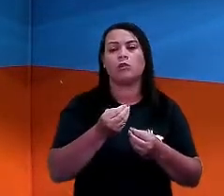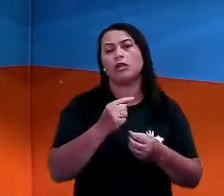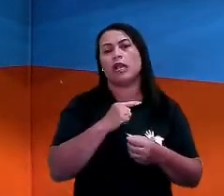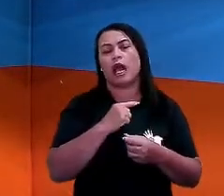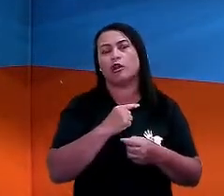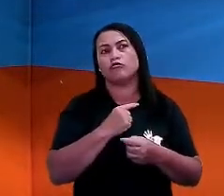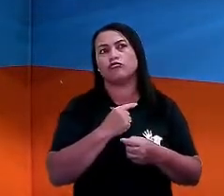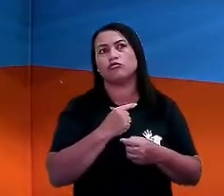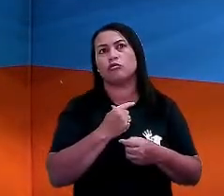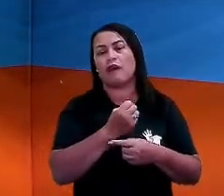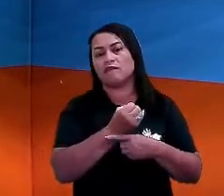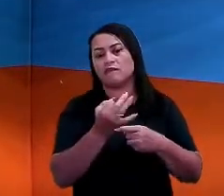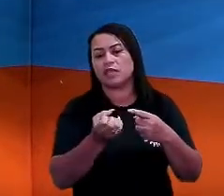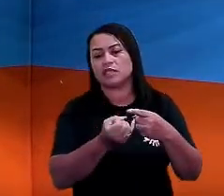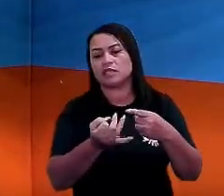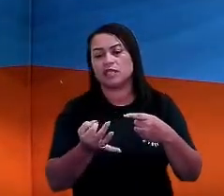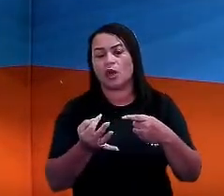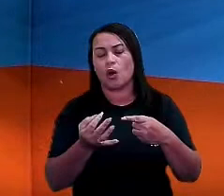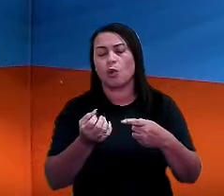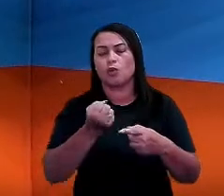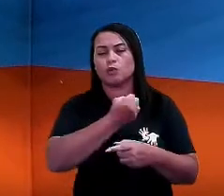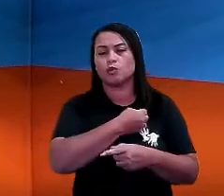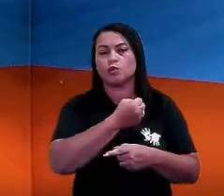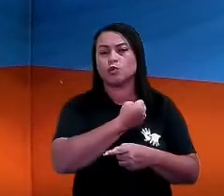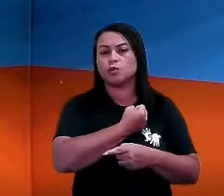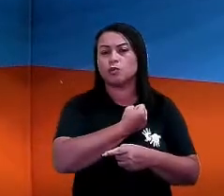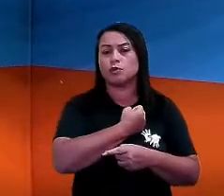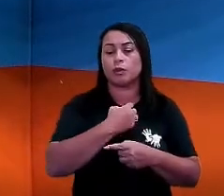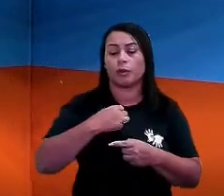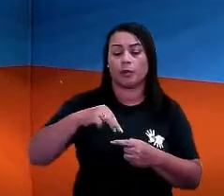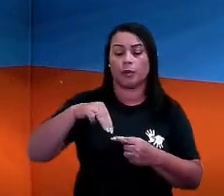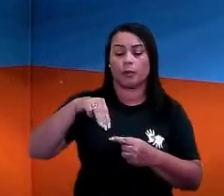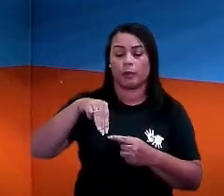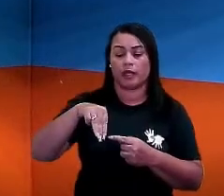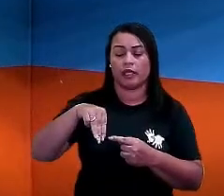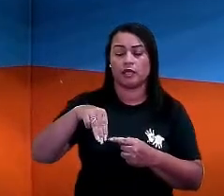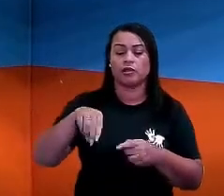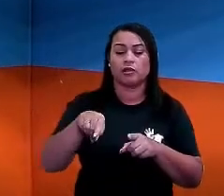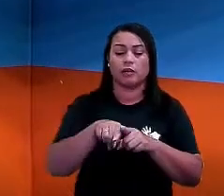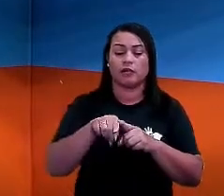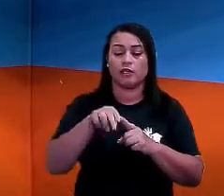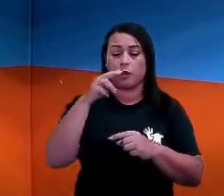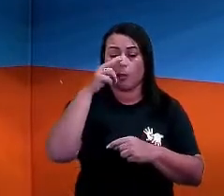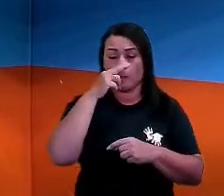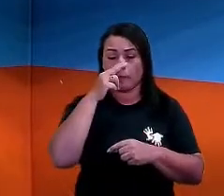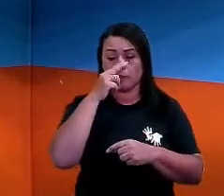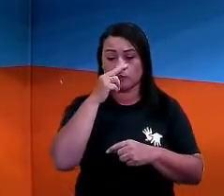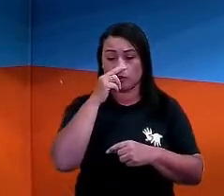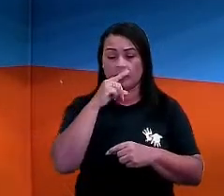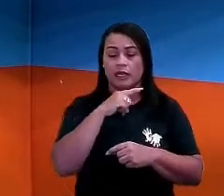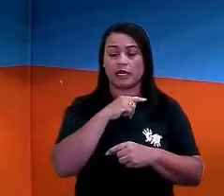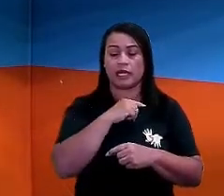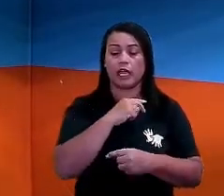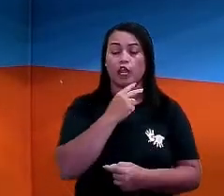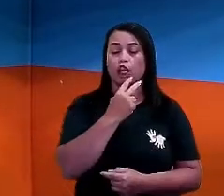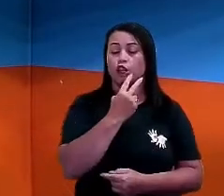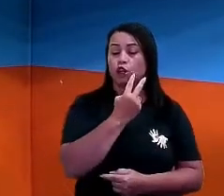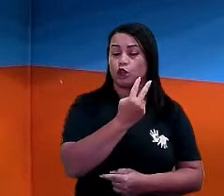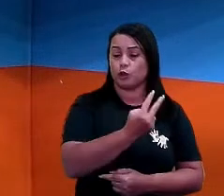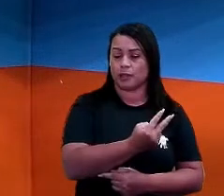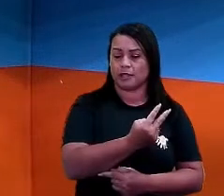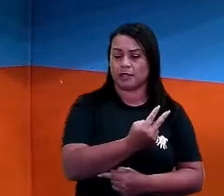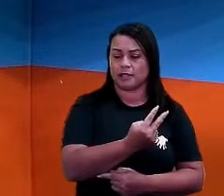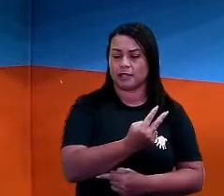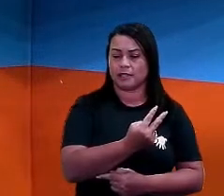Eu quero criar esse número misto, tá? Então, faço o mesmo para o caso de 2 inteiros mais